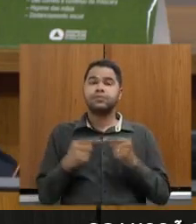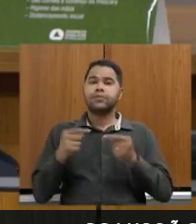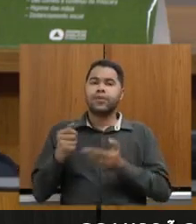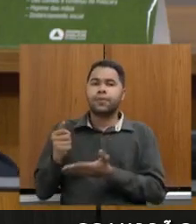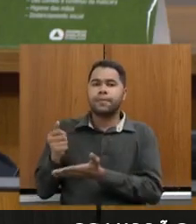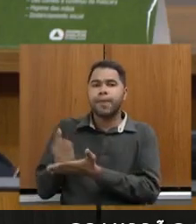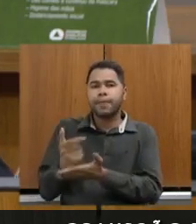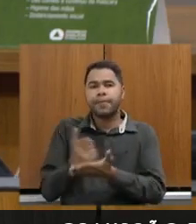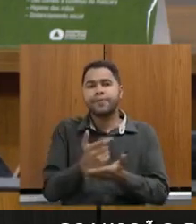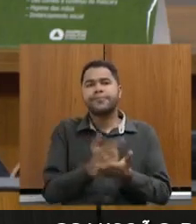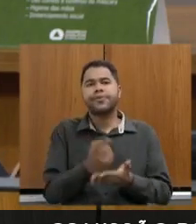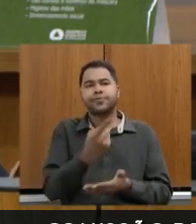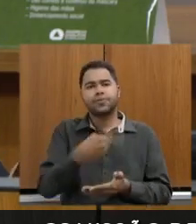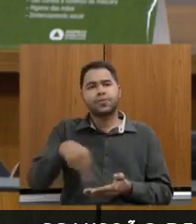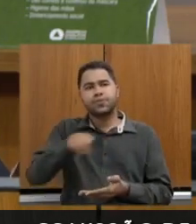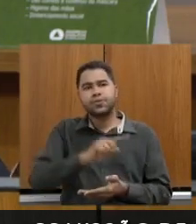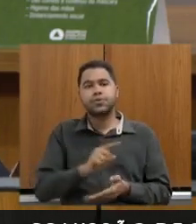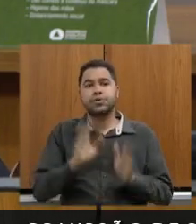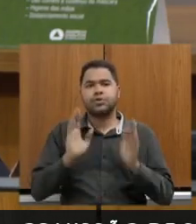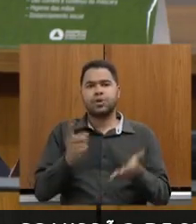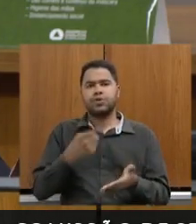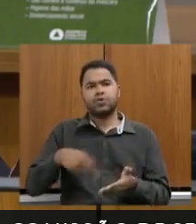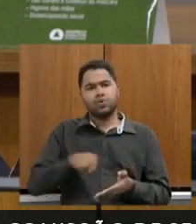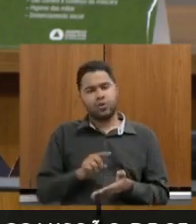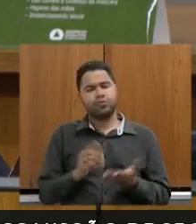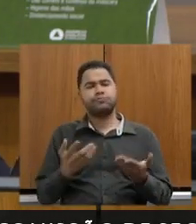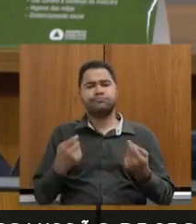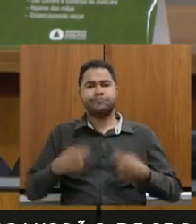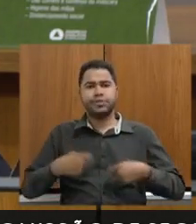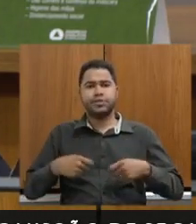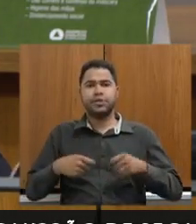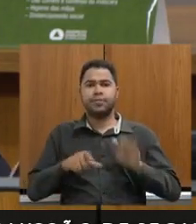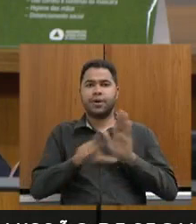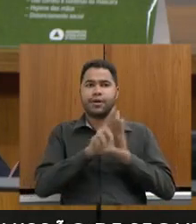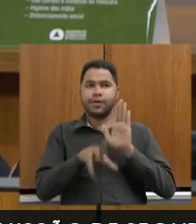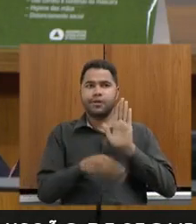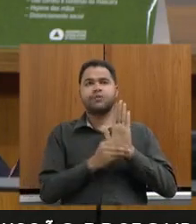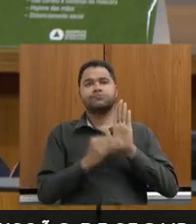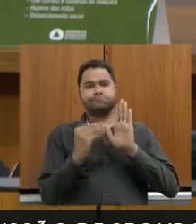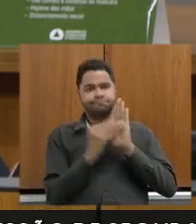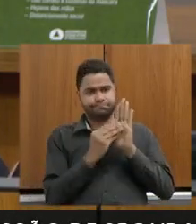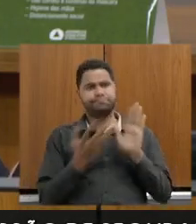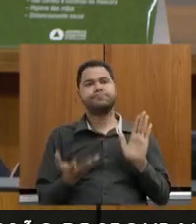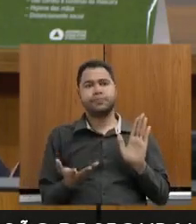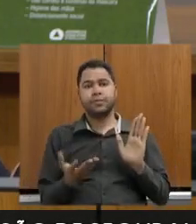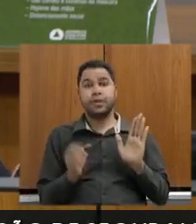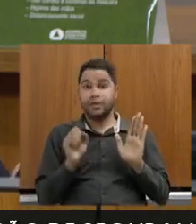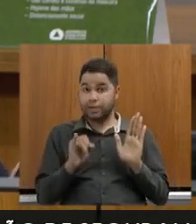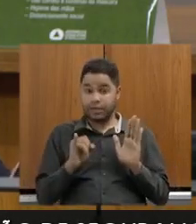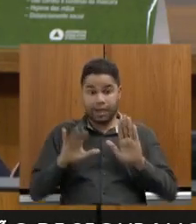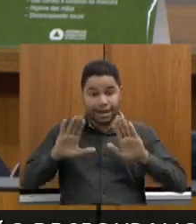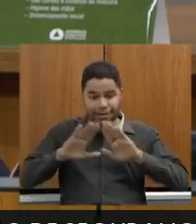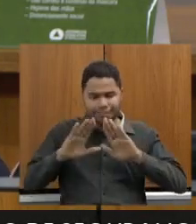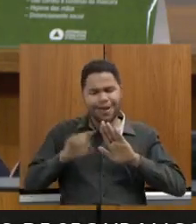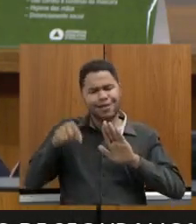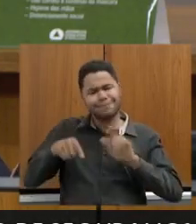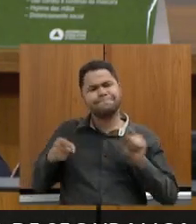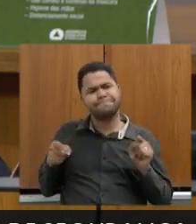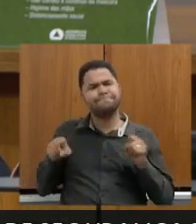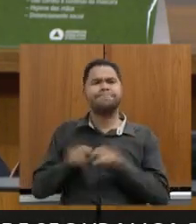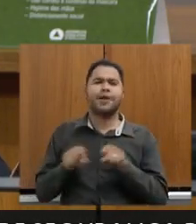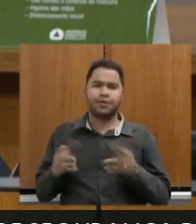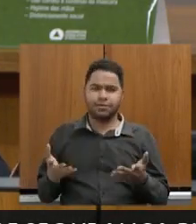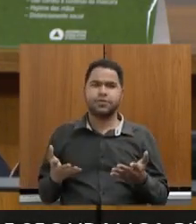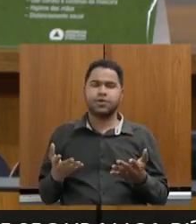aquisição é vossa excelência sabe que que nós contamos muito a emendas parlamentares muito mede se não fosse Assembleia uma parceira que nós